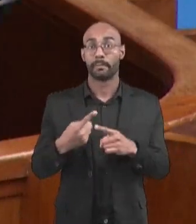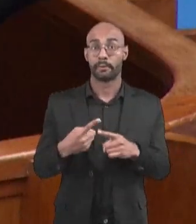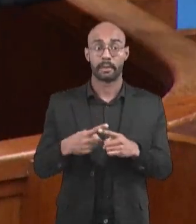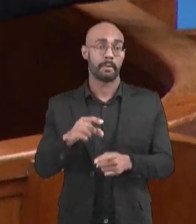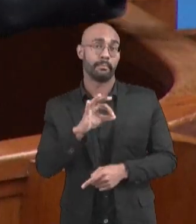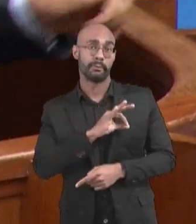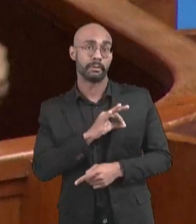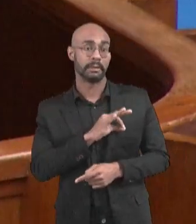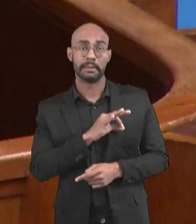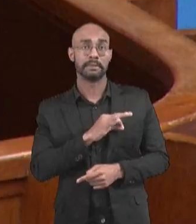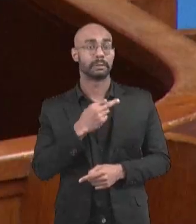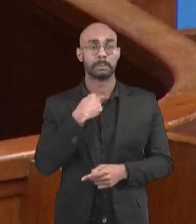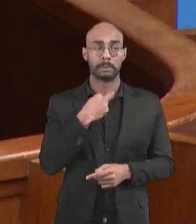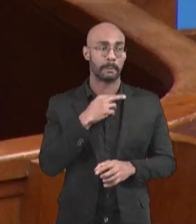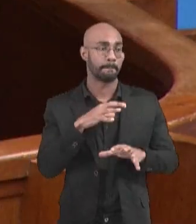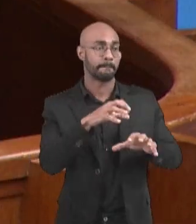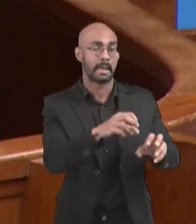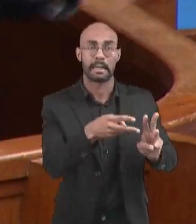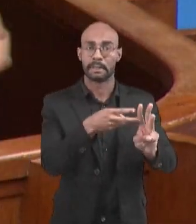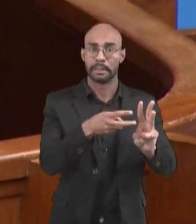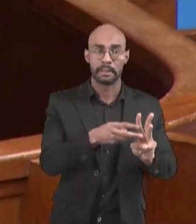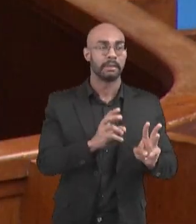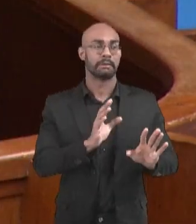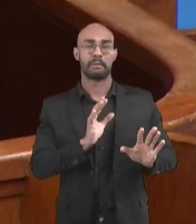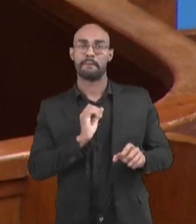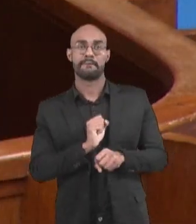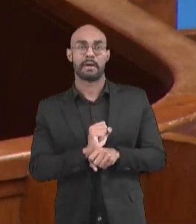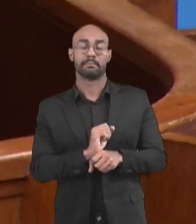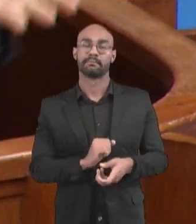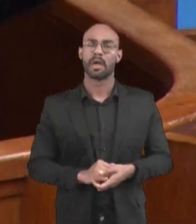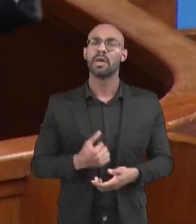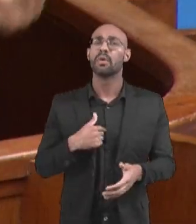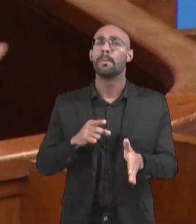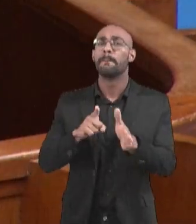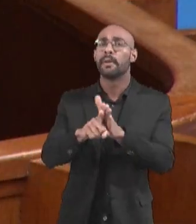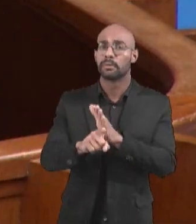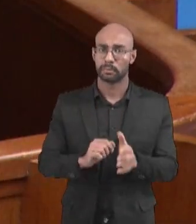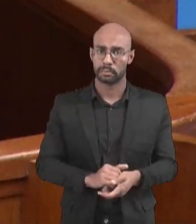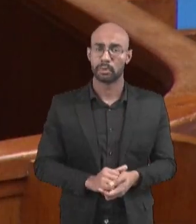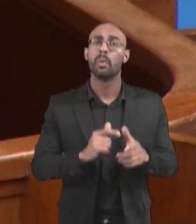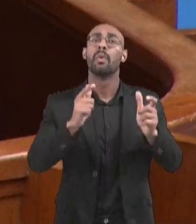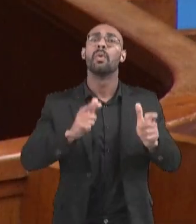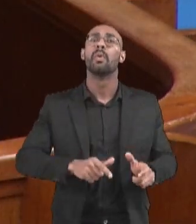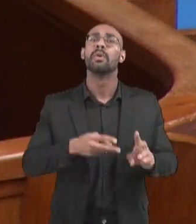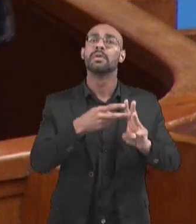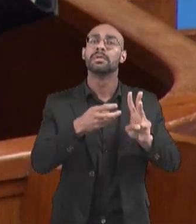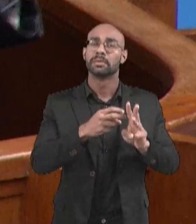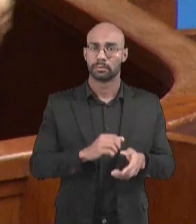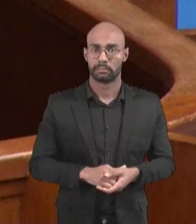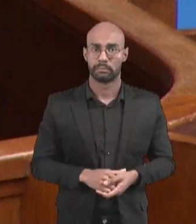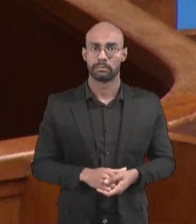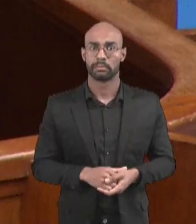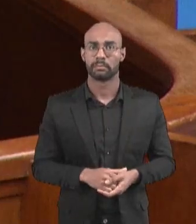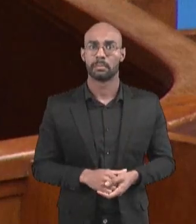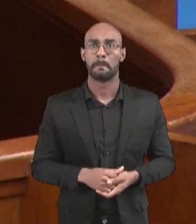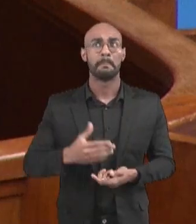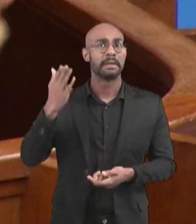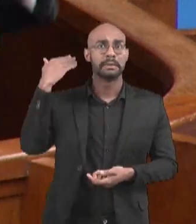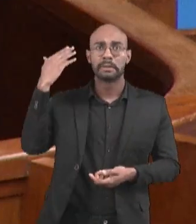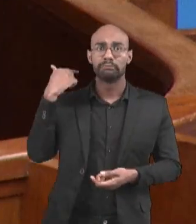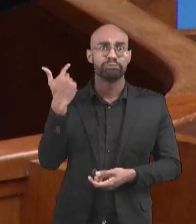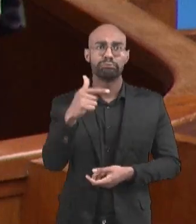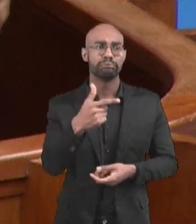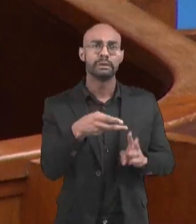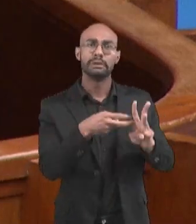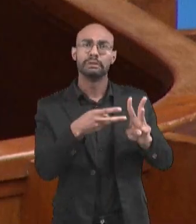polícia não podia mexer com os índios, porque não podia tirar os índios. Agora eu pergunto, de onde eles vieram? Onde eles estavam?